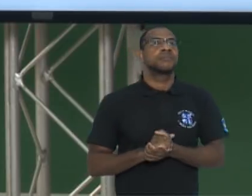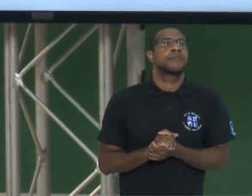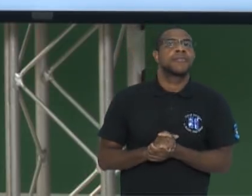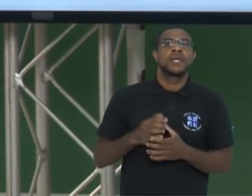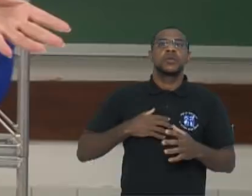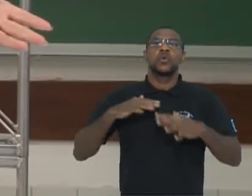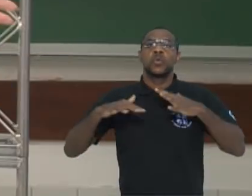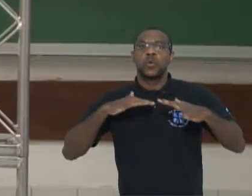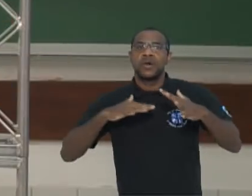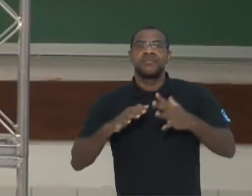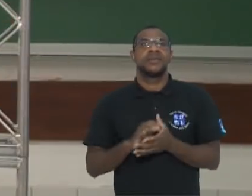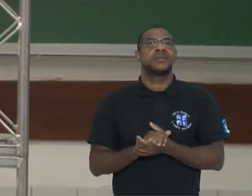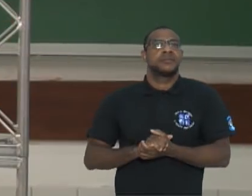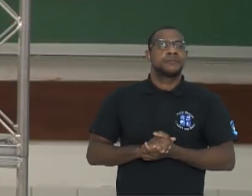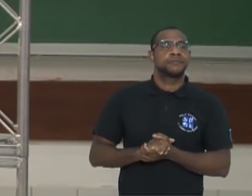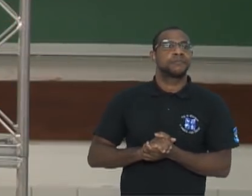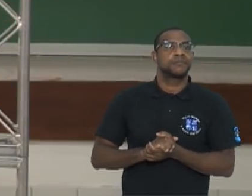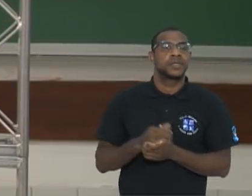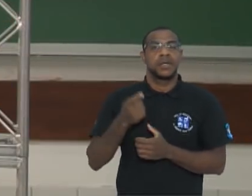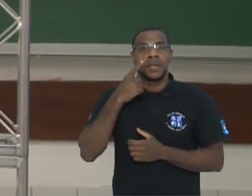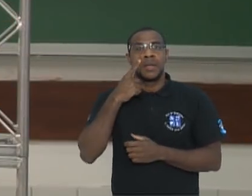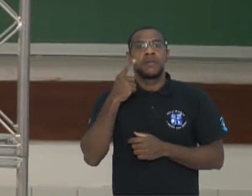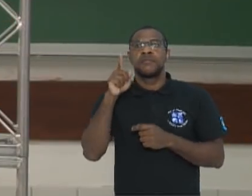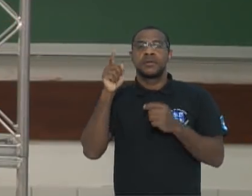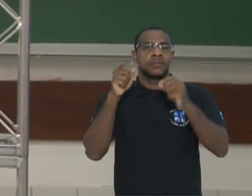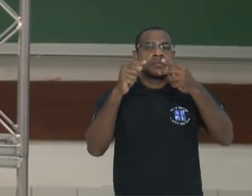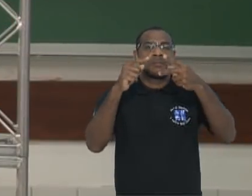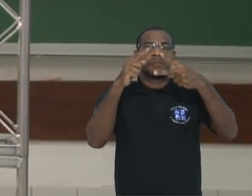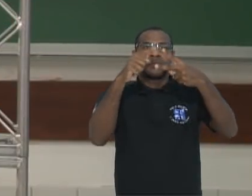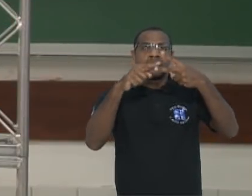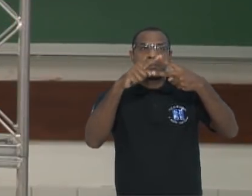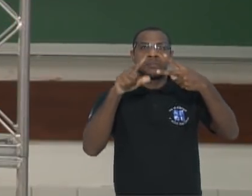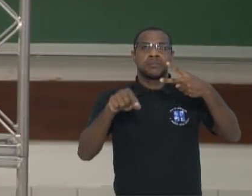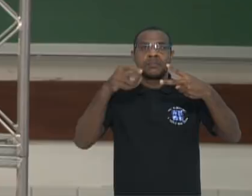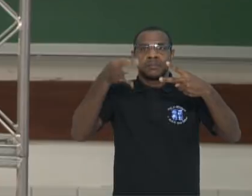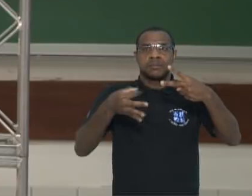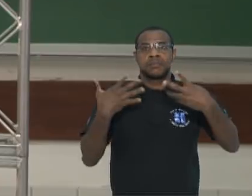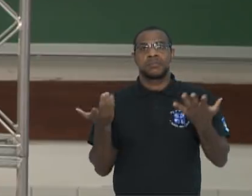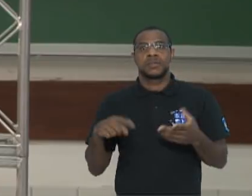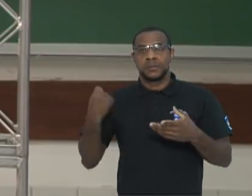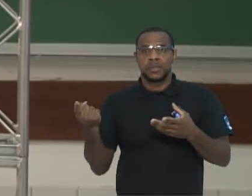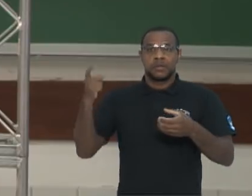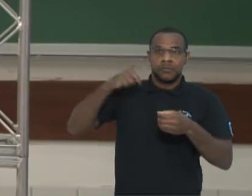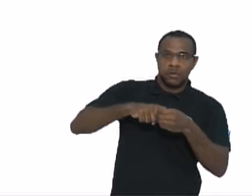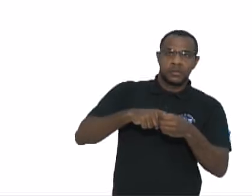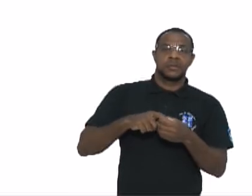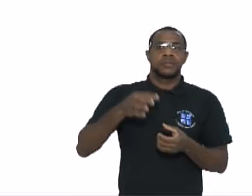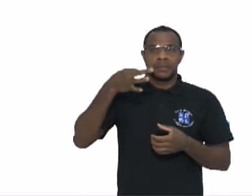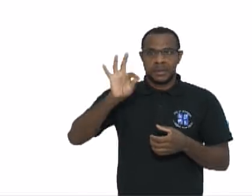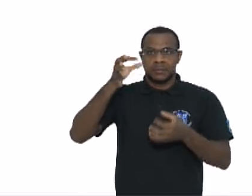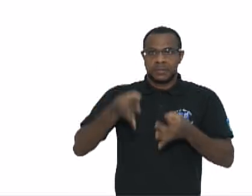dessas informações, eu quero que vocês tentem, então, acertar agora mais essa questão. A gente já volta para conferir.